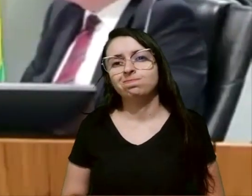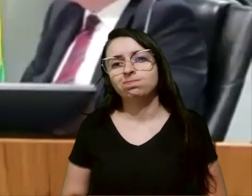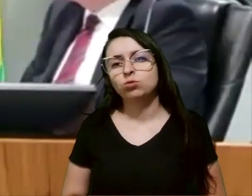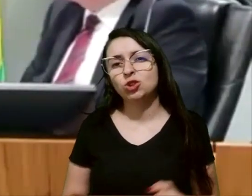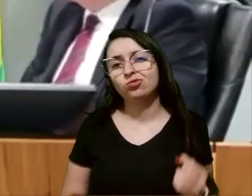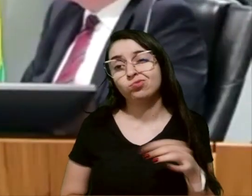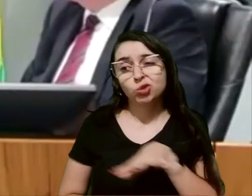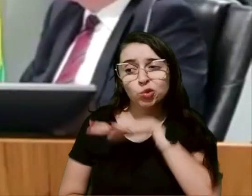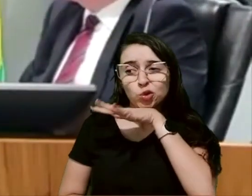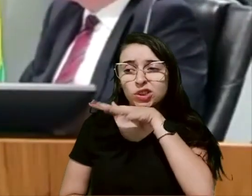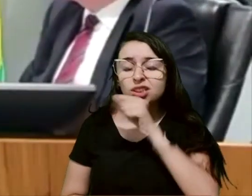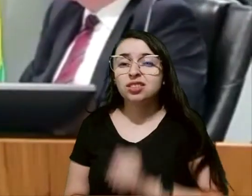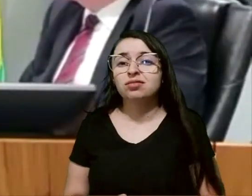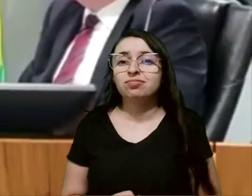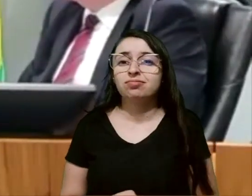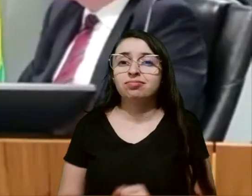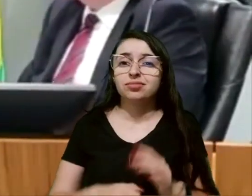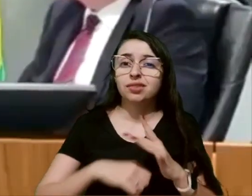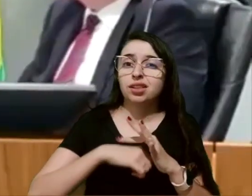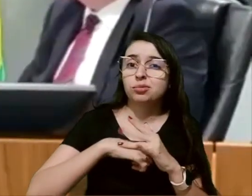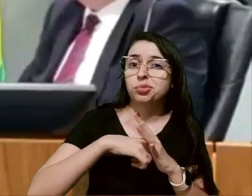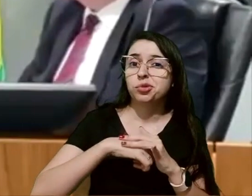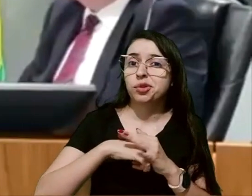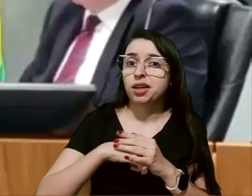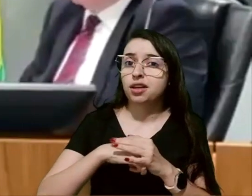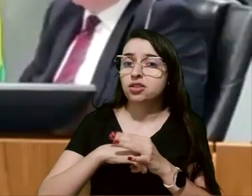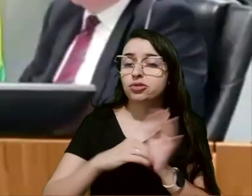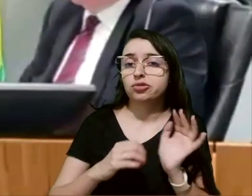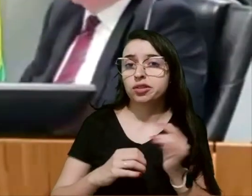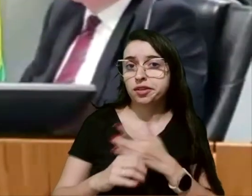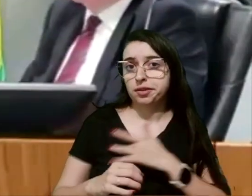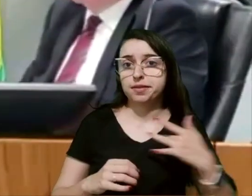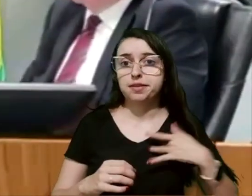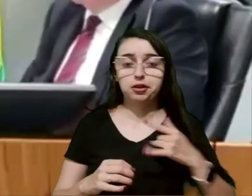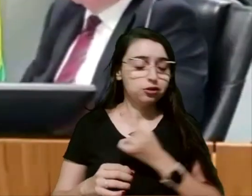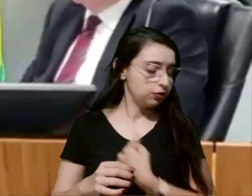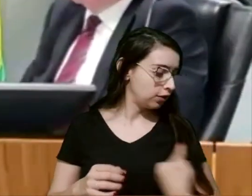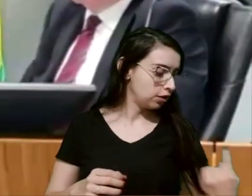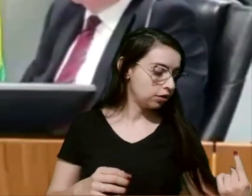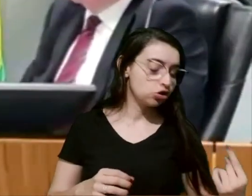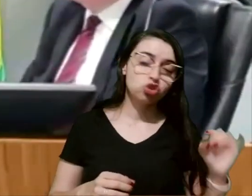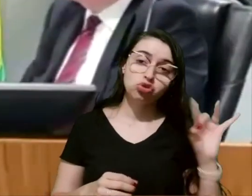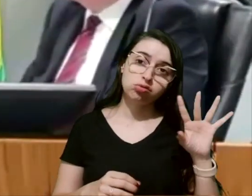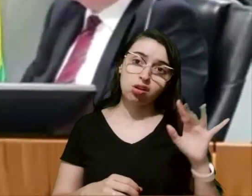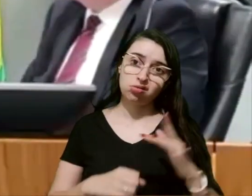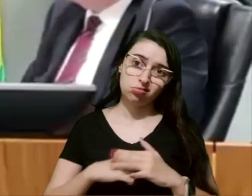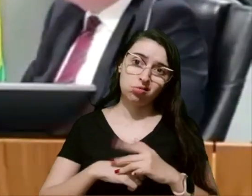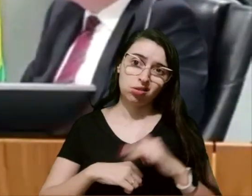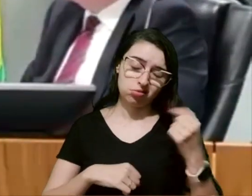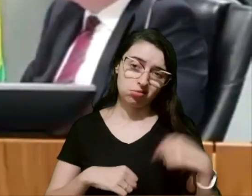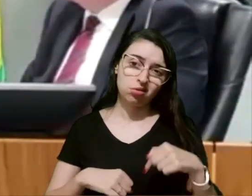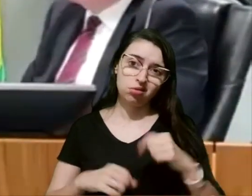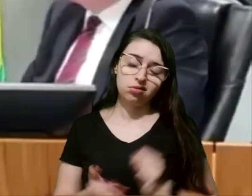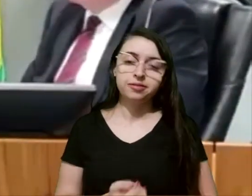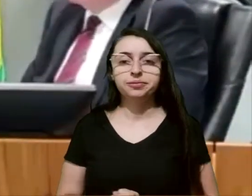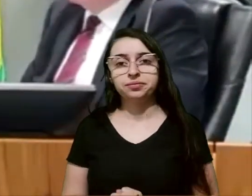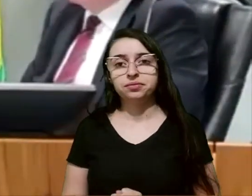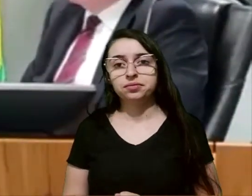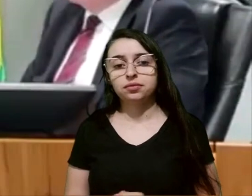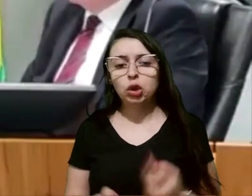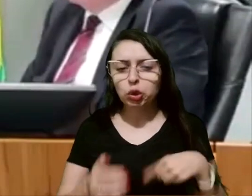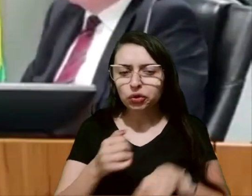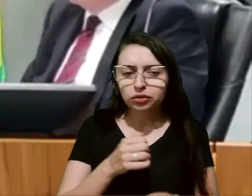grande tragédia disso tudo é que os nossos pacientes, quando eles ficam saudáveis, eles vão embora e só ficam os doentes dentro. Então, assim, no fundo, eu falo, não adianta